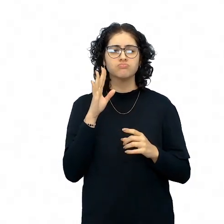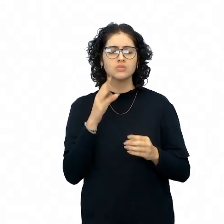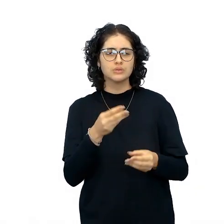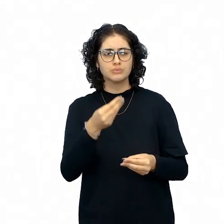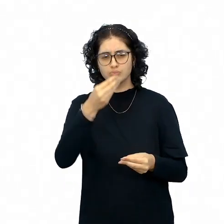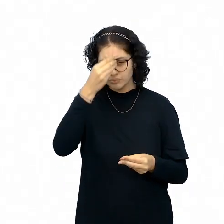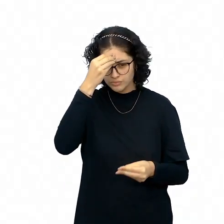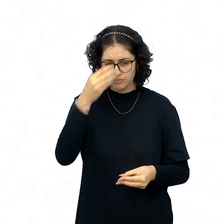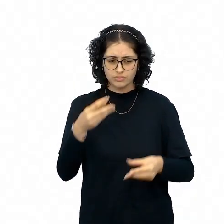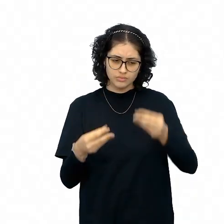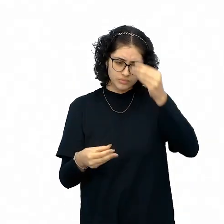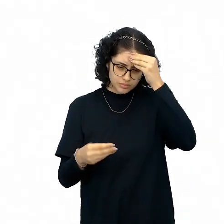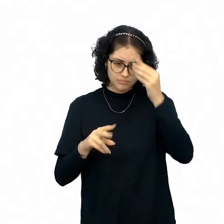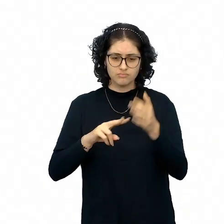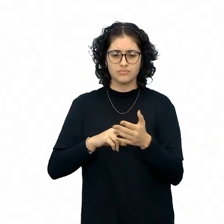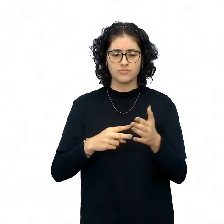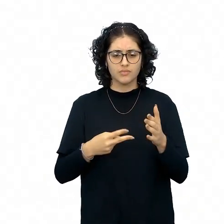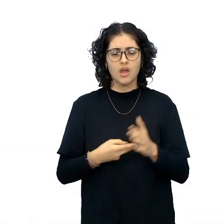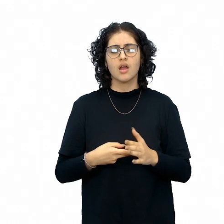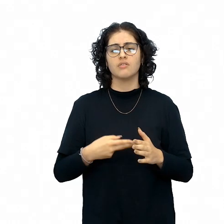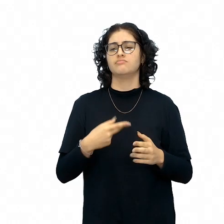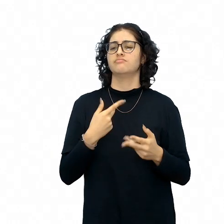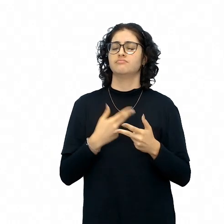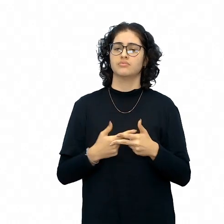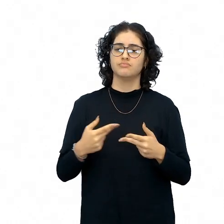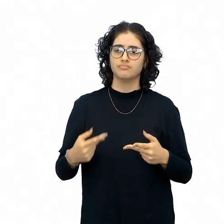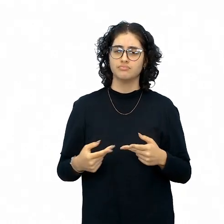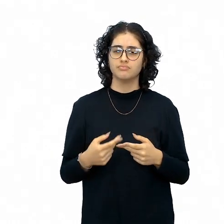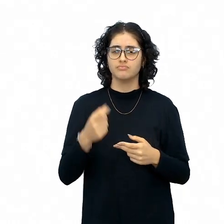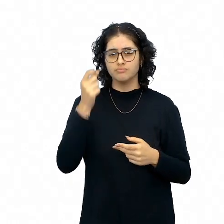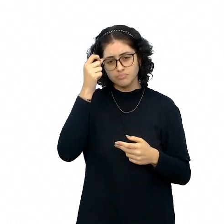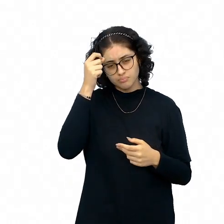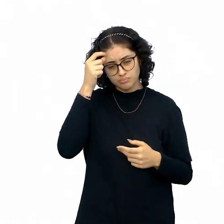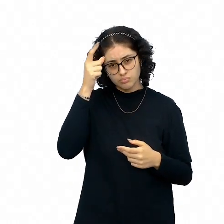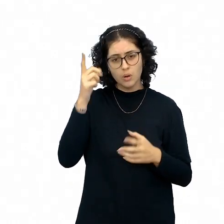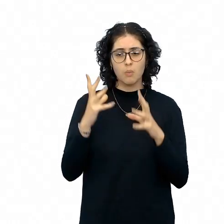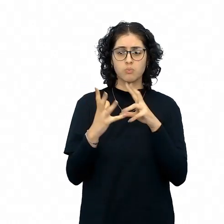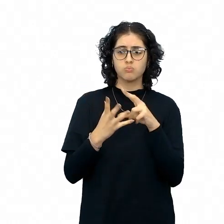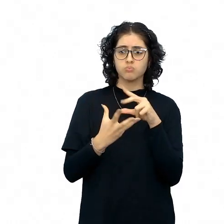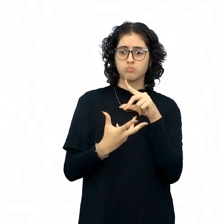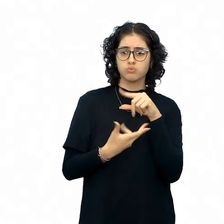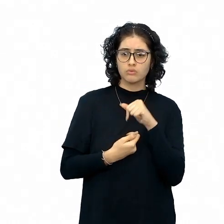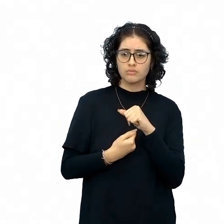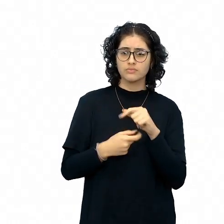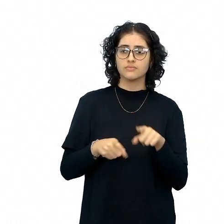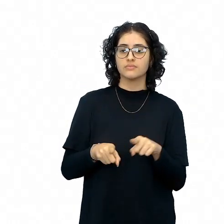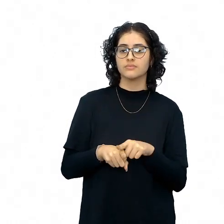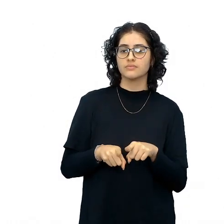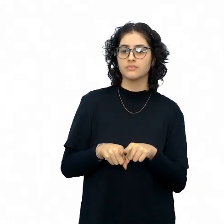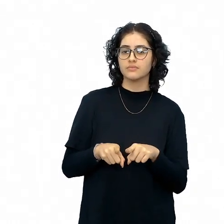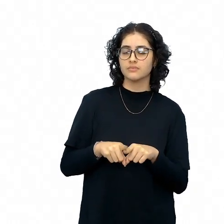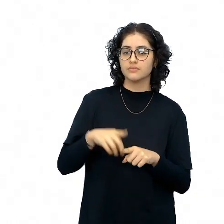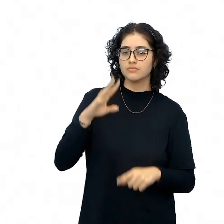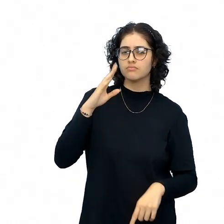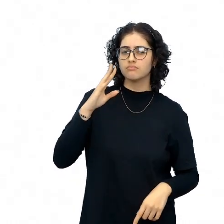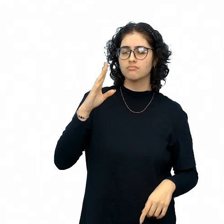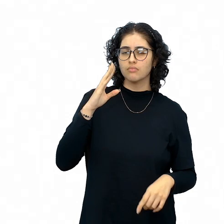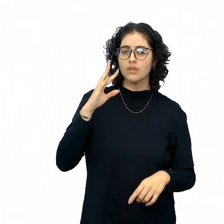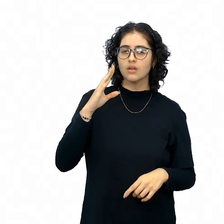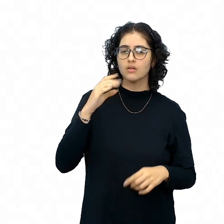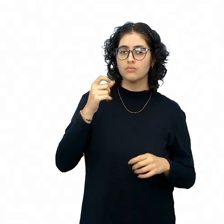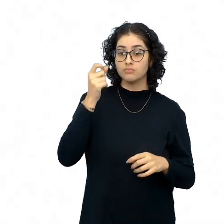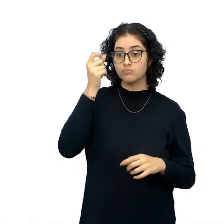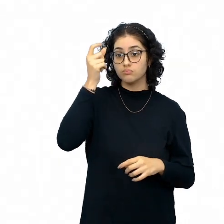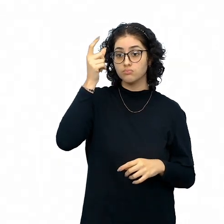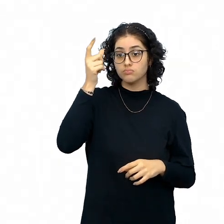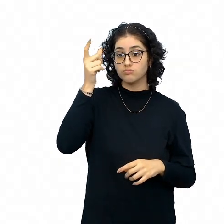com significação, aplicando aí os conhecimentos de mundo, desenvolvendo também os conhecimentos cognitivos, né, ampliando